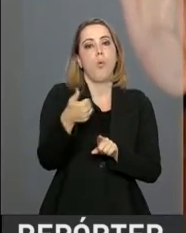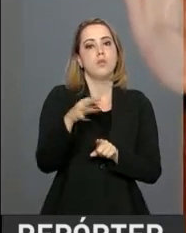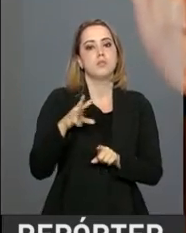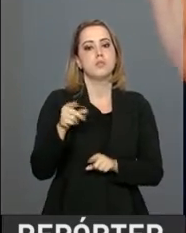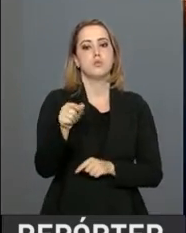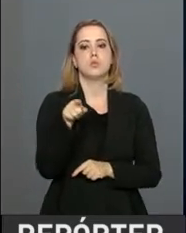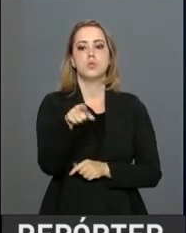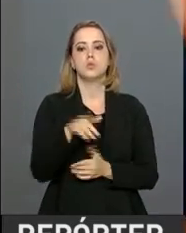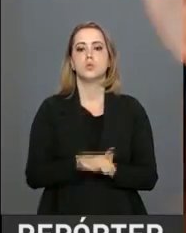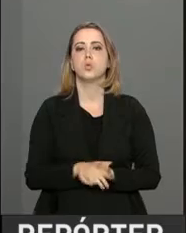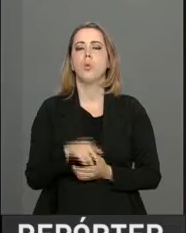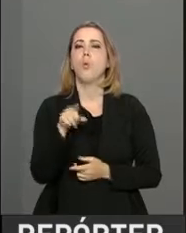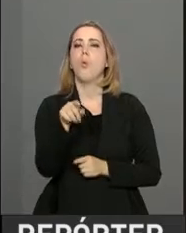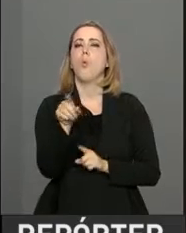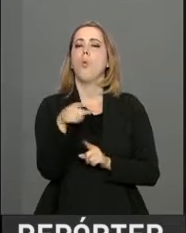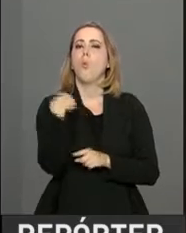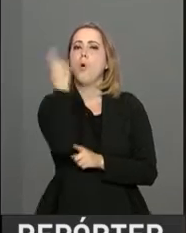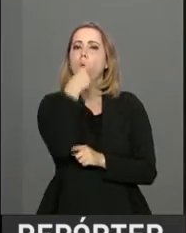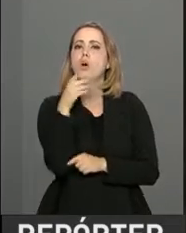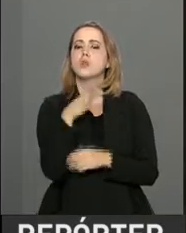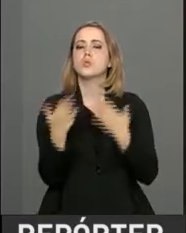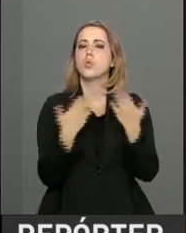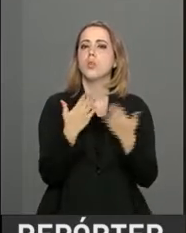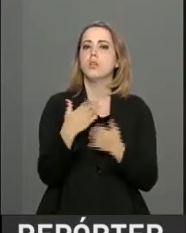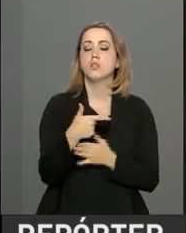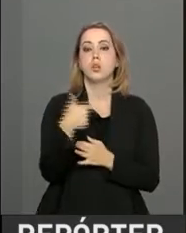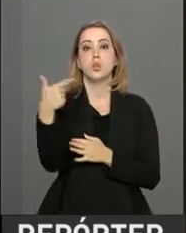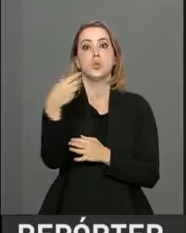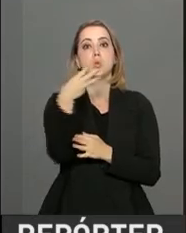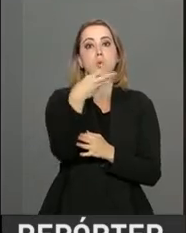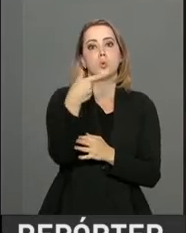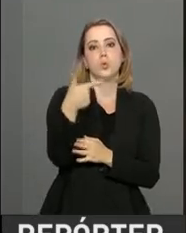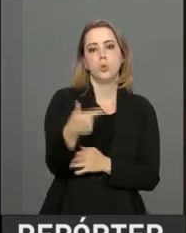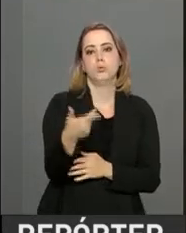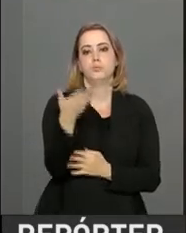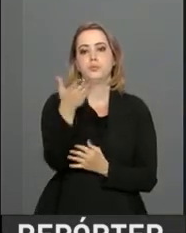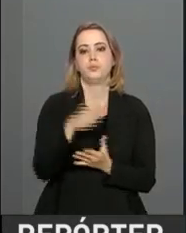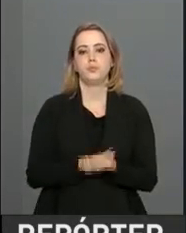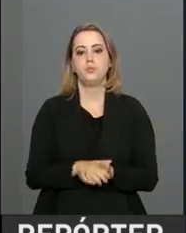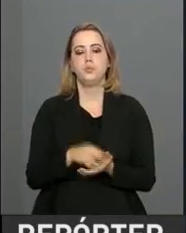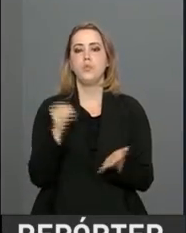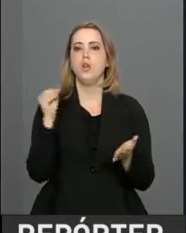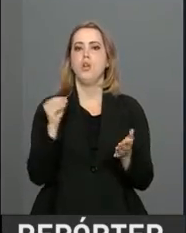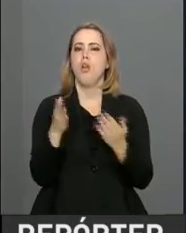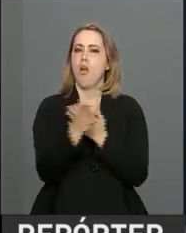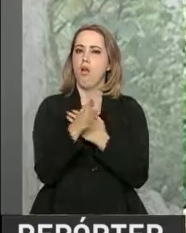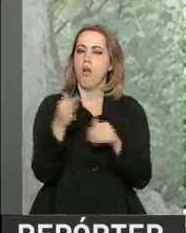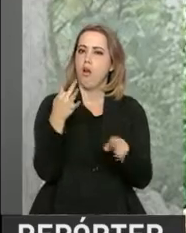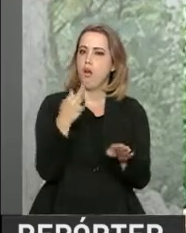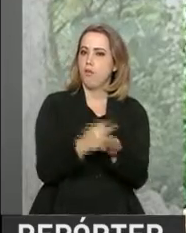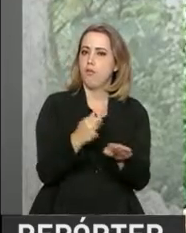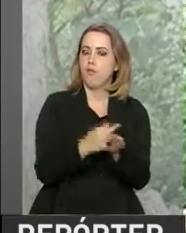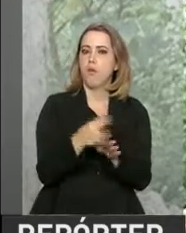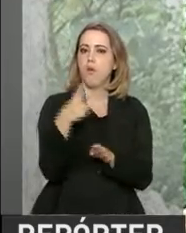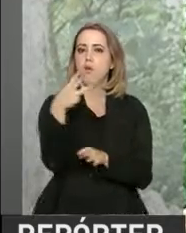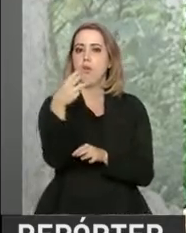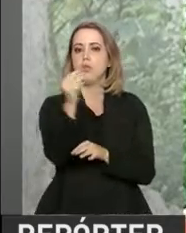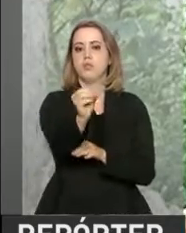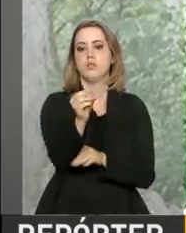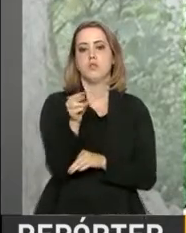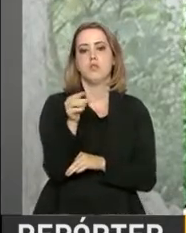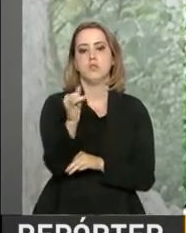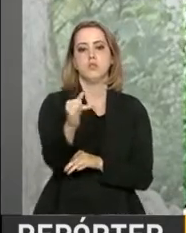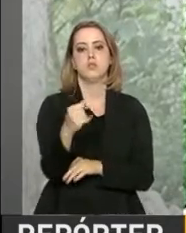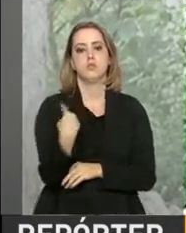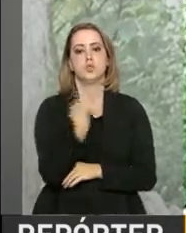último mês você fez quantas horas extras? 232. Quanto tempo você já ficou sem folga? 30 dias. Nós pagávamos tudo, até o alojamento, até